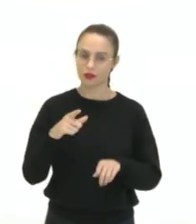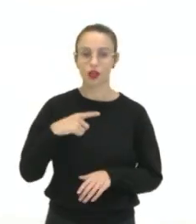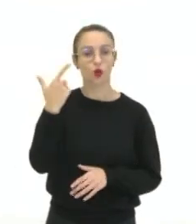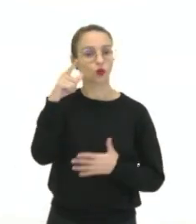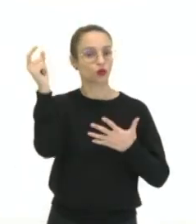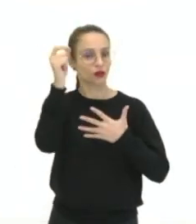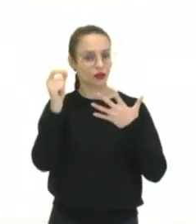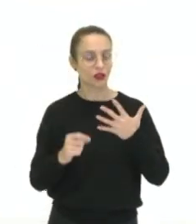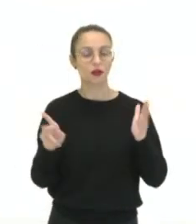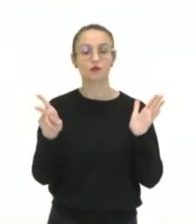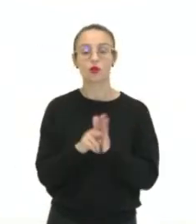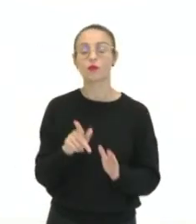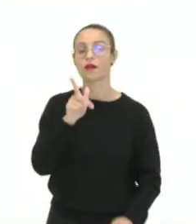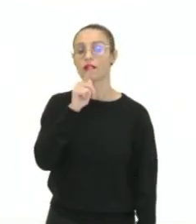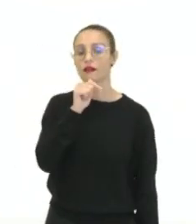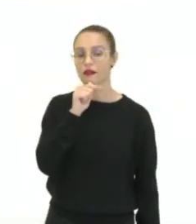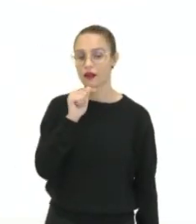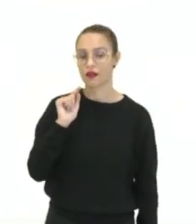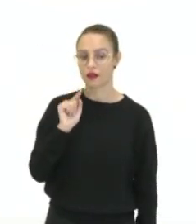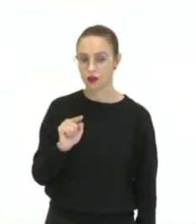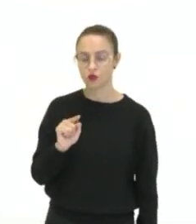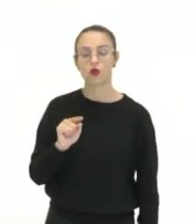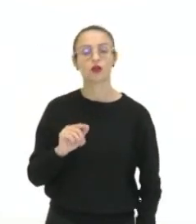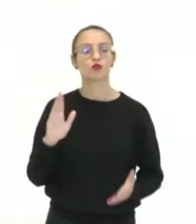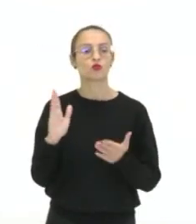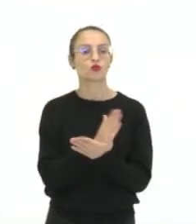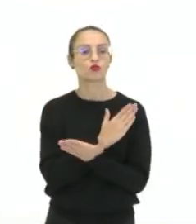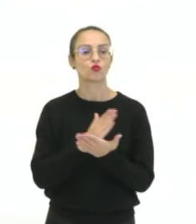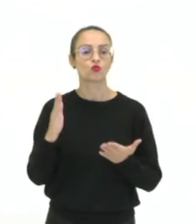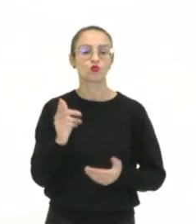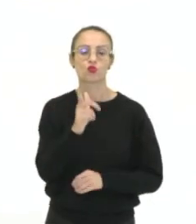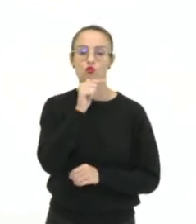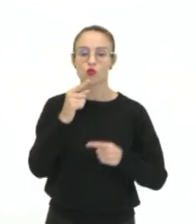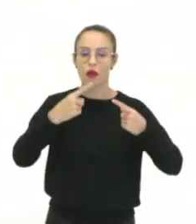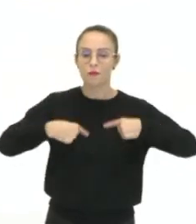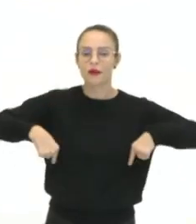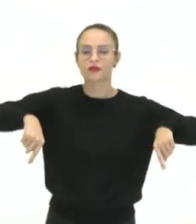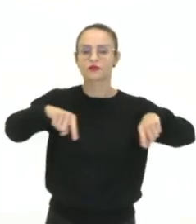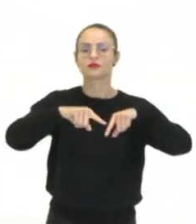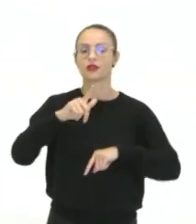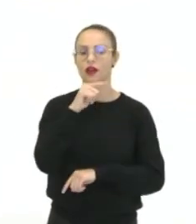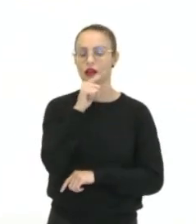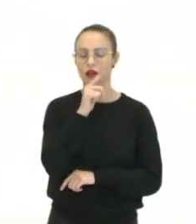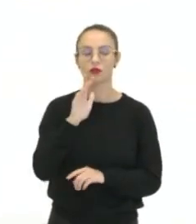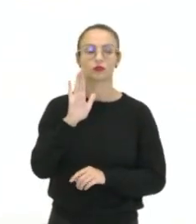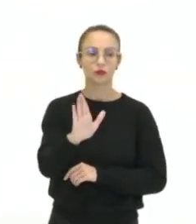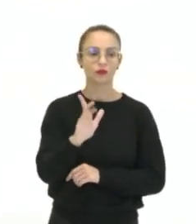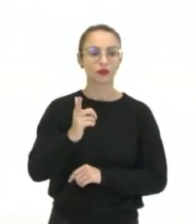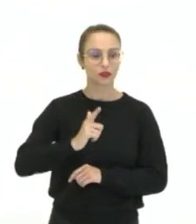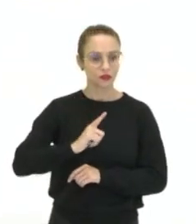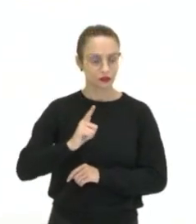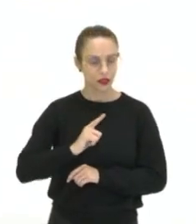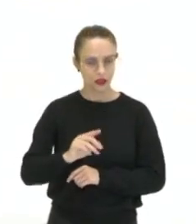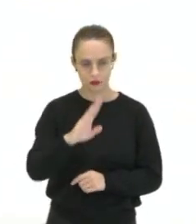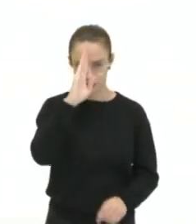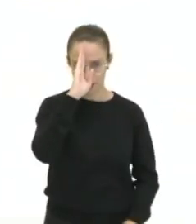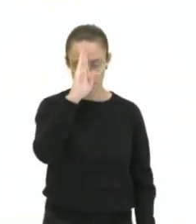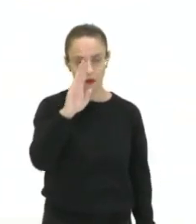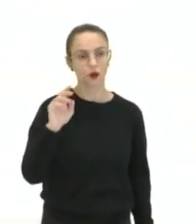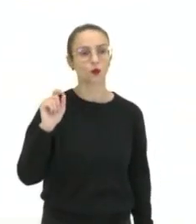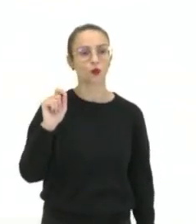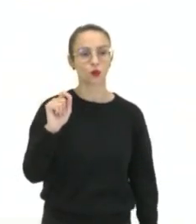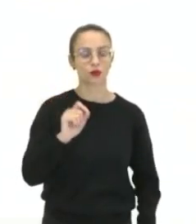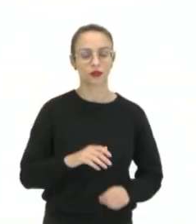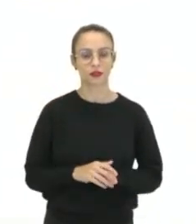que é a hidrografia, ou seja, a divisão por bacias hidrográficas. Nós temos entre as principais ali